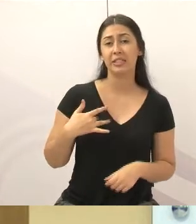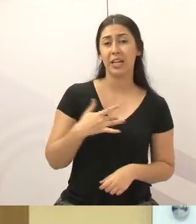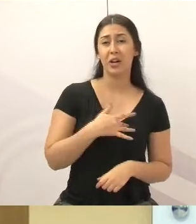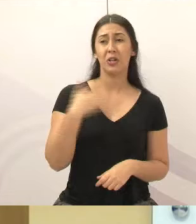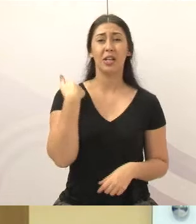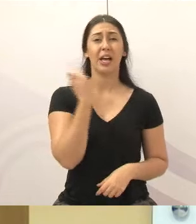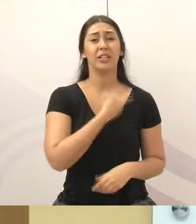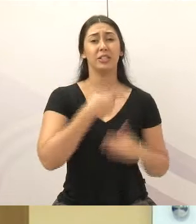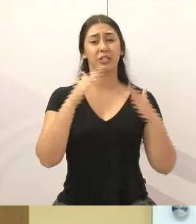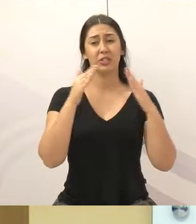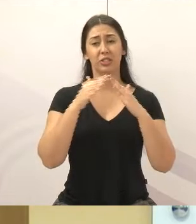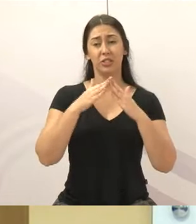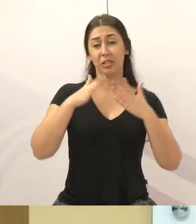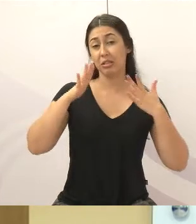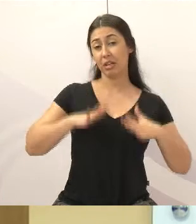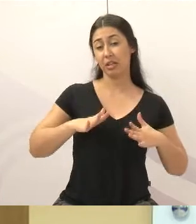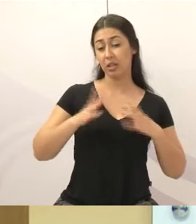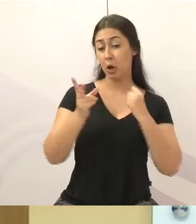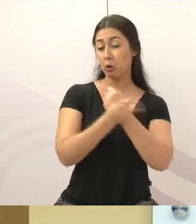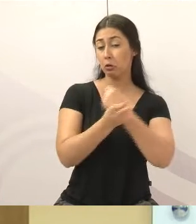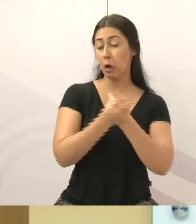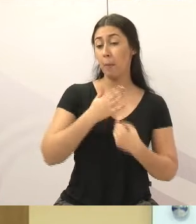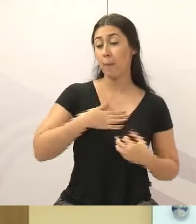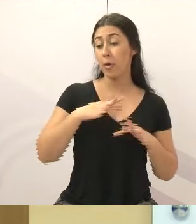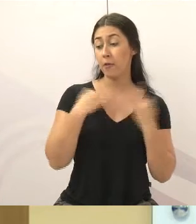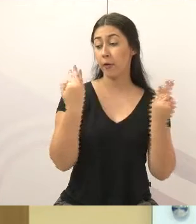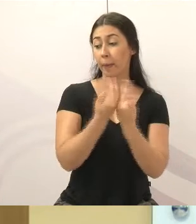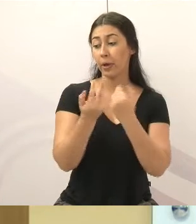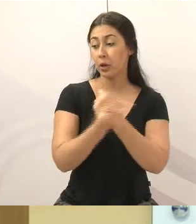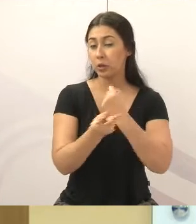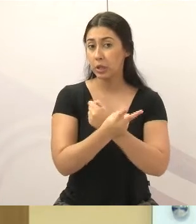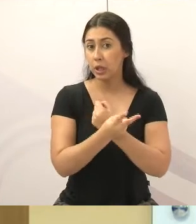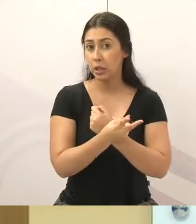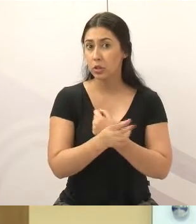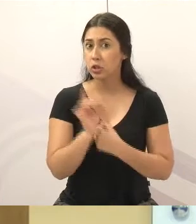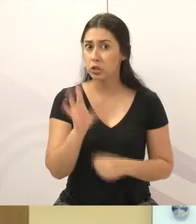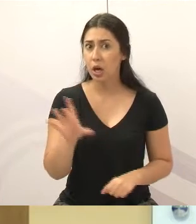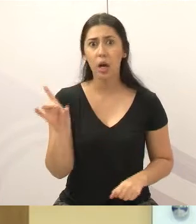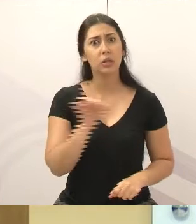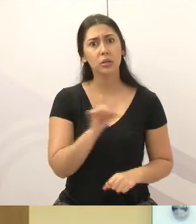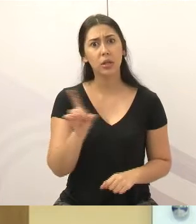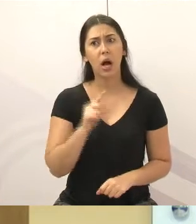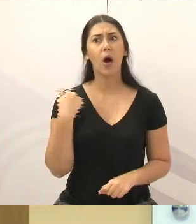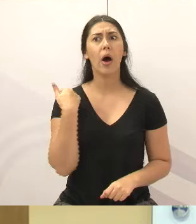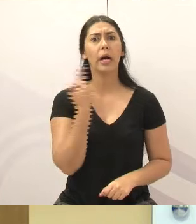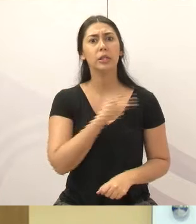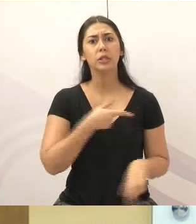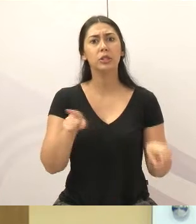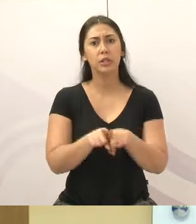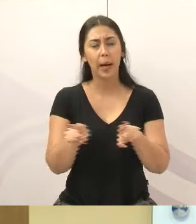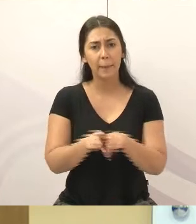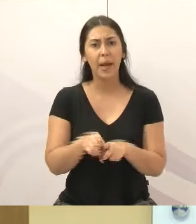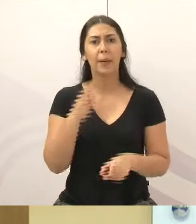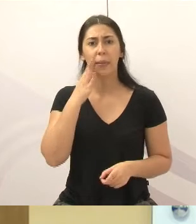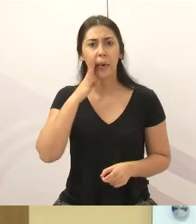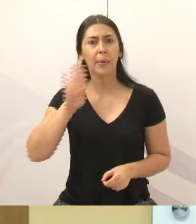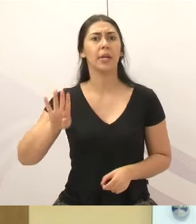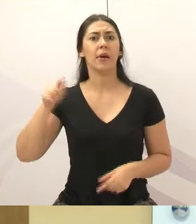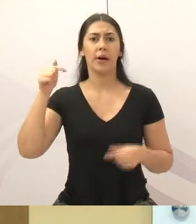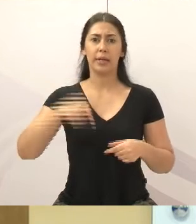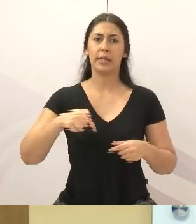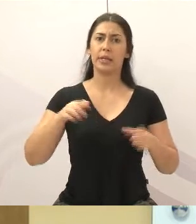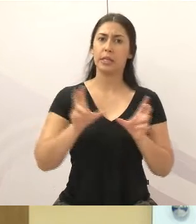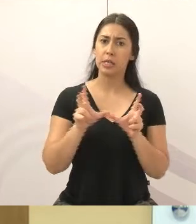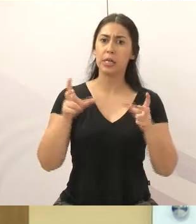casas defendendo e cuidando somente da nossa família. Nós temos responsabilidades, porque também fizemos um juramento nesta casa de